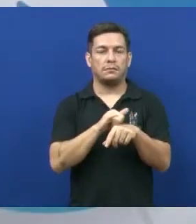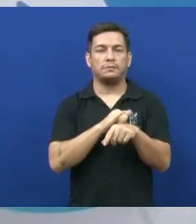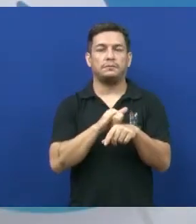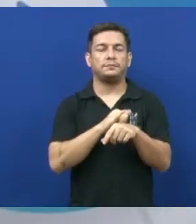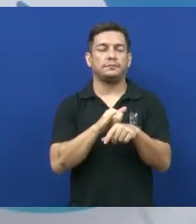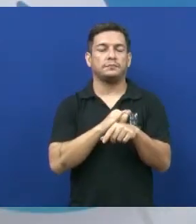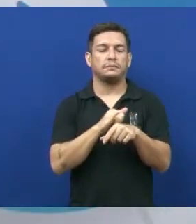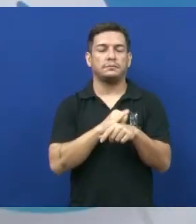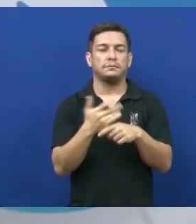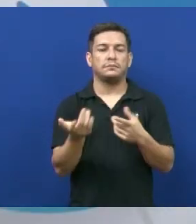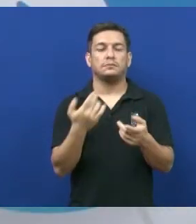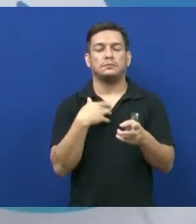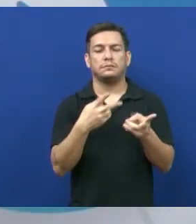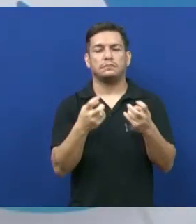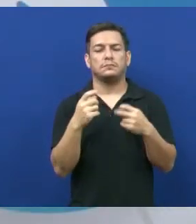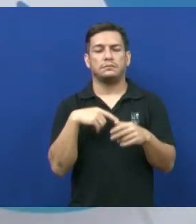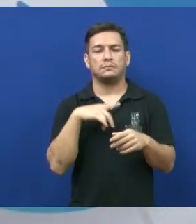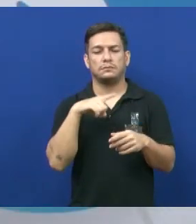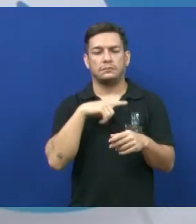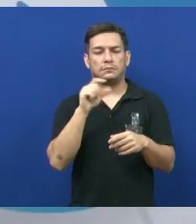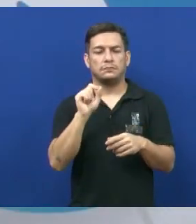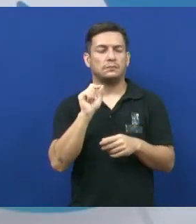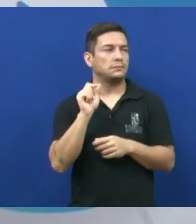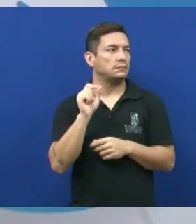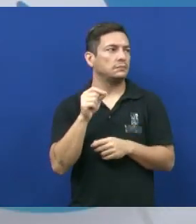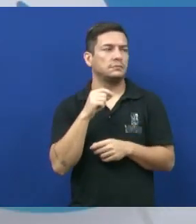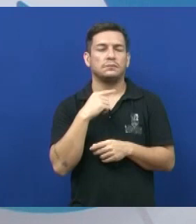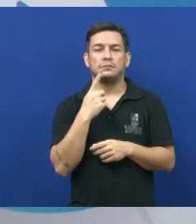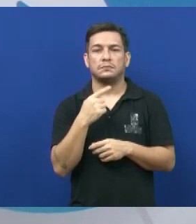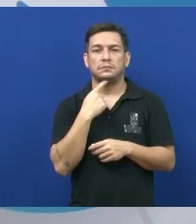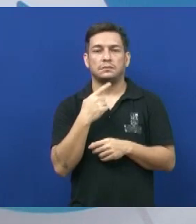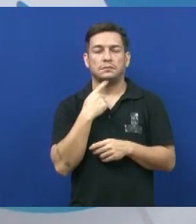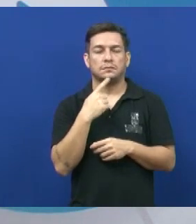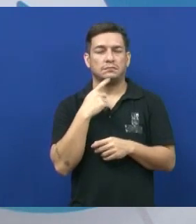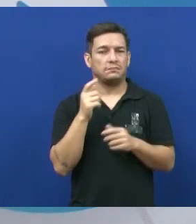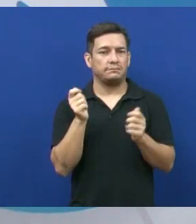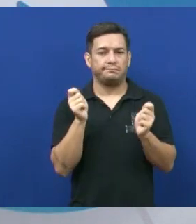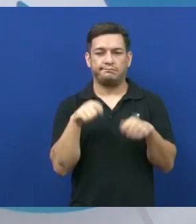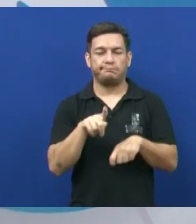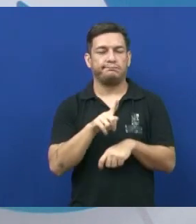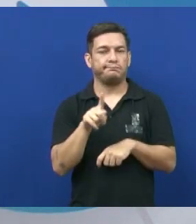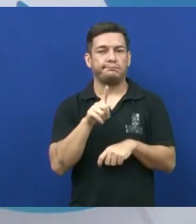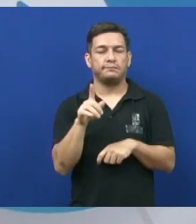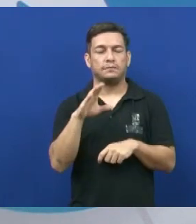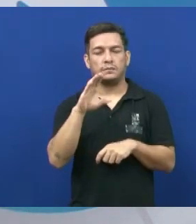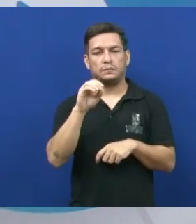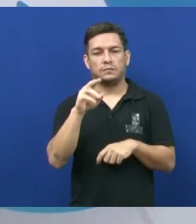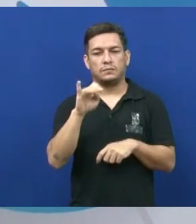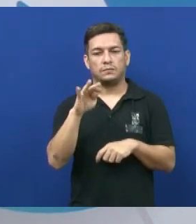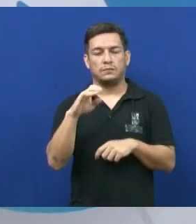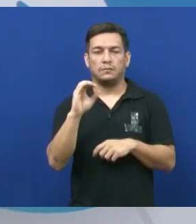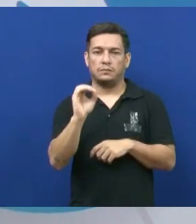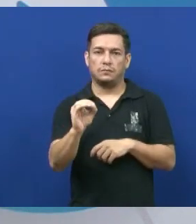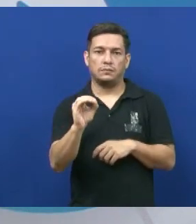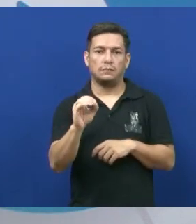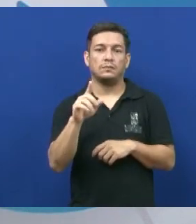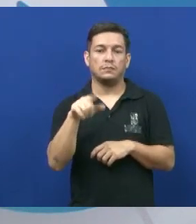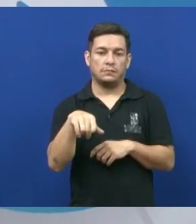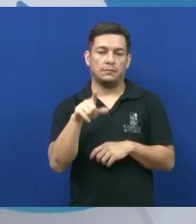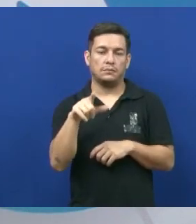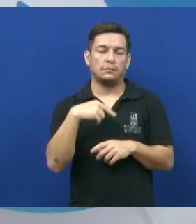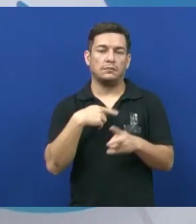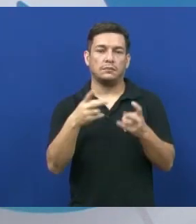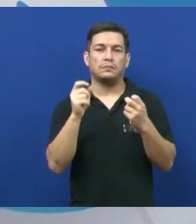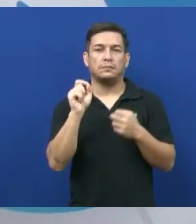divisibilidade, percebi que tem pelo menos um, que nenhum deles deu o quociente zero, então aí eu